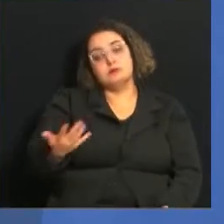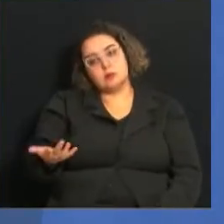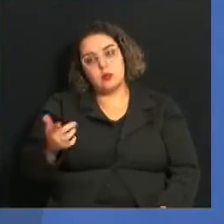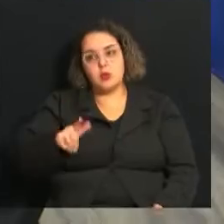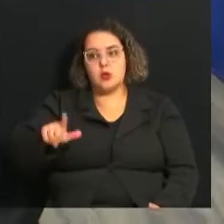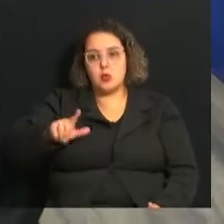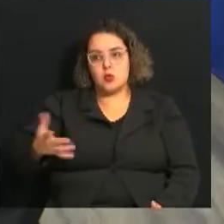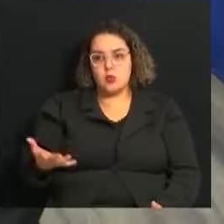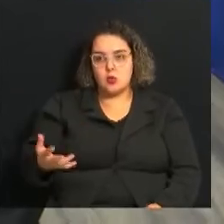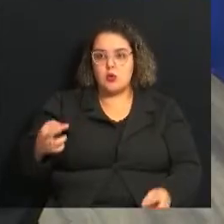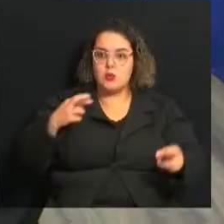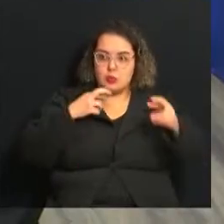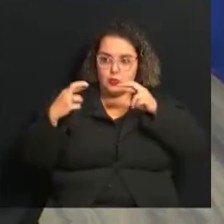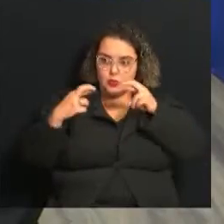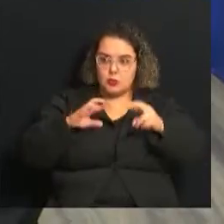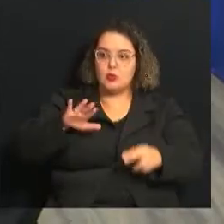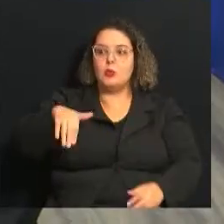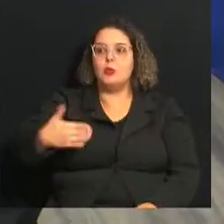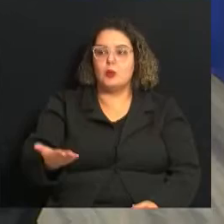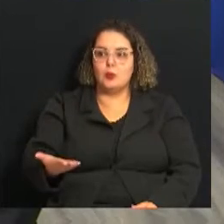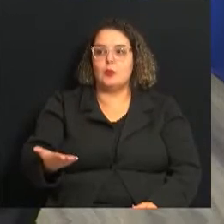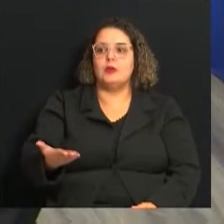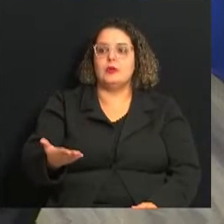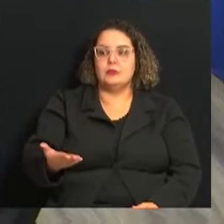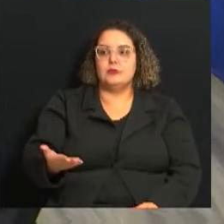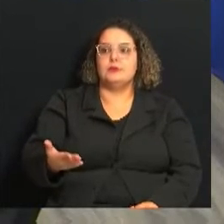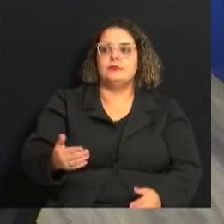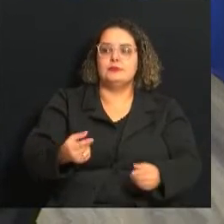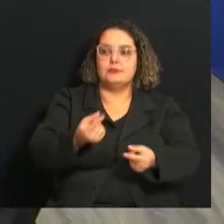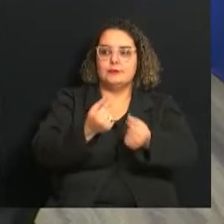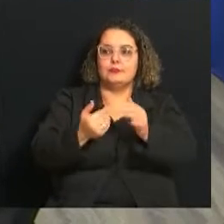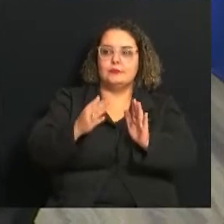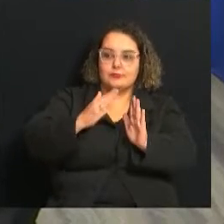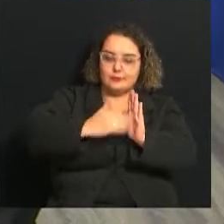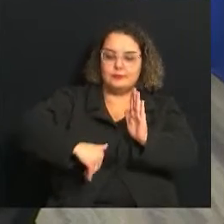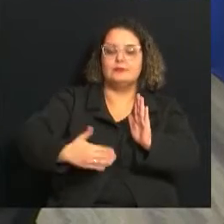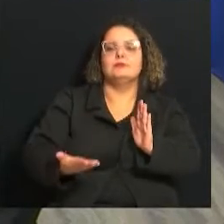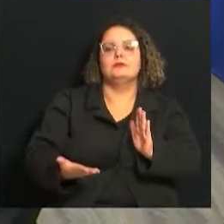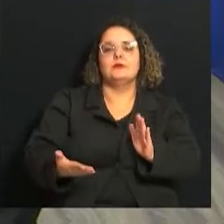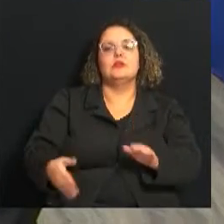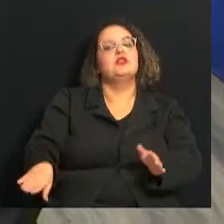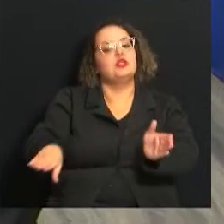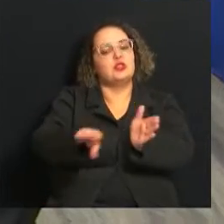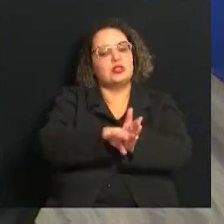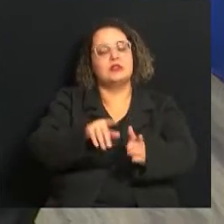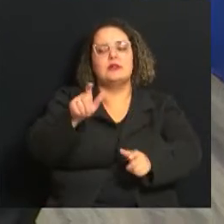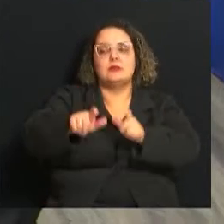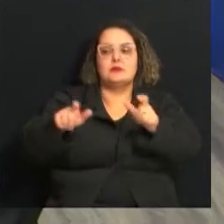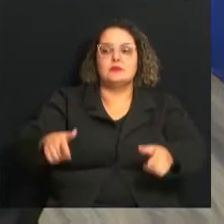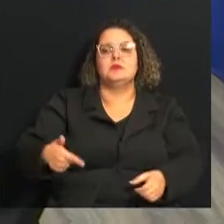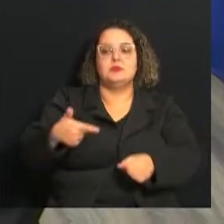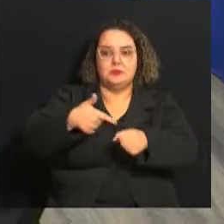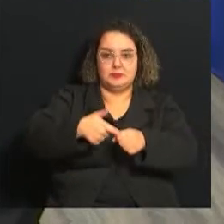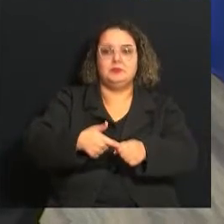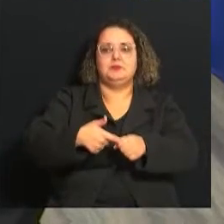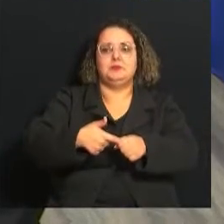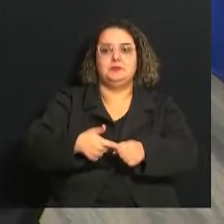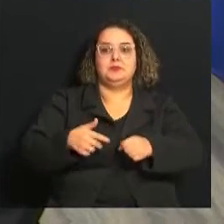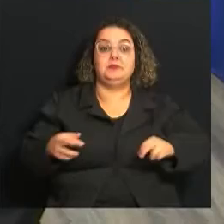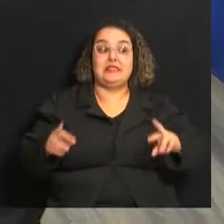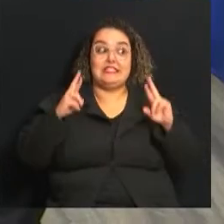gente vai averiguar quando, então, esse desconto vai chegar no bolso de quem tem que ali abastecer. Tá todo mundo